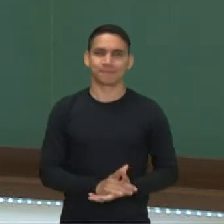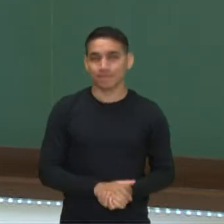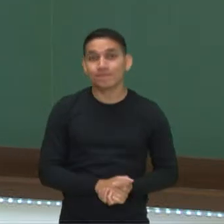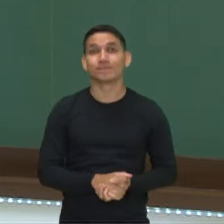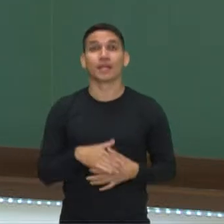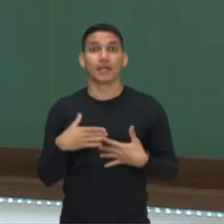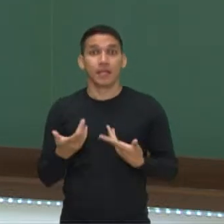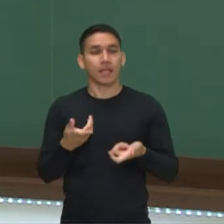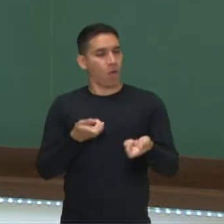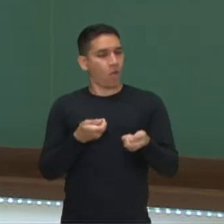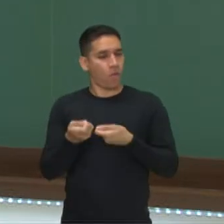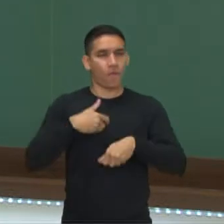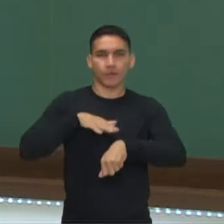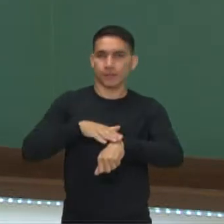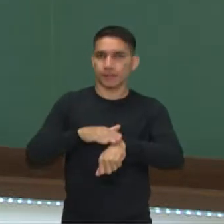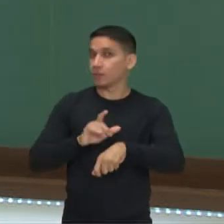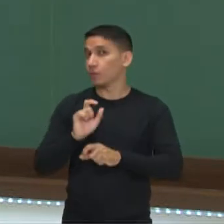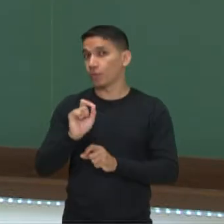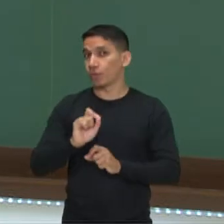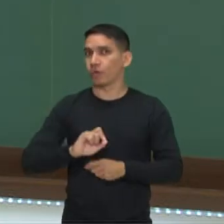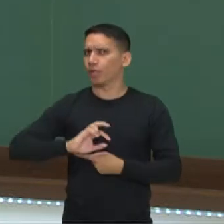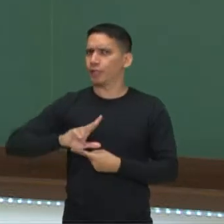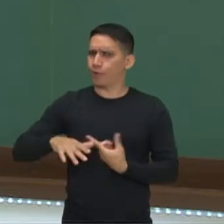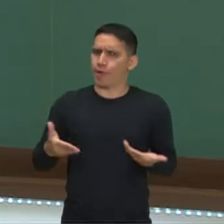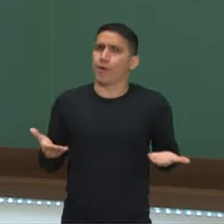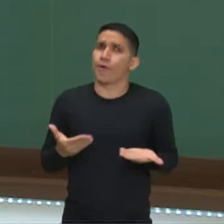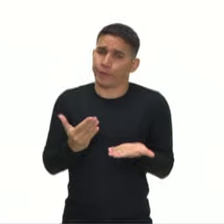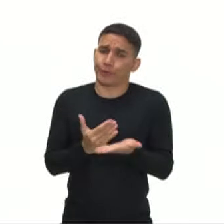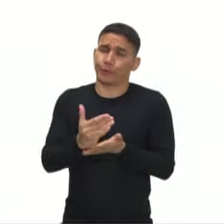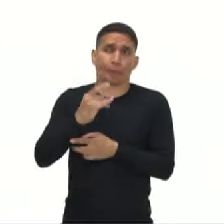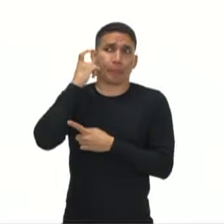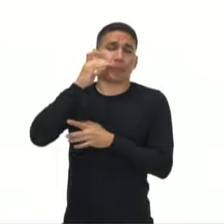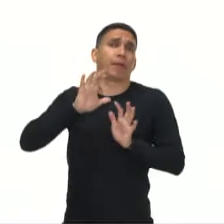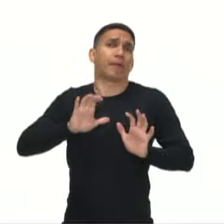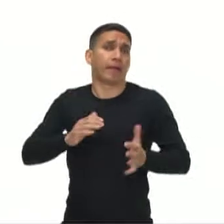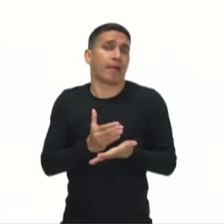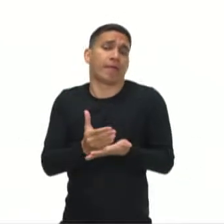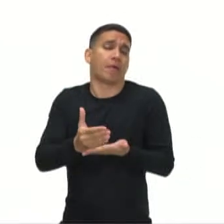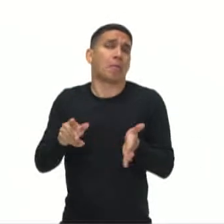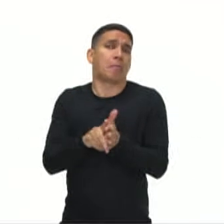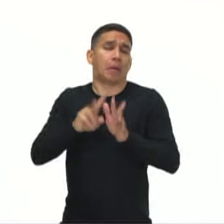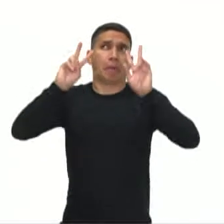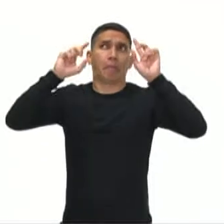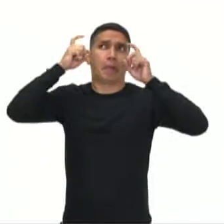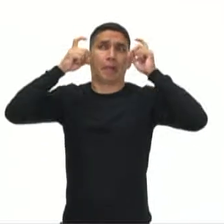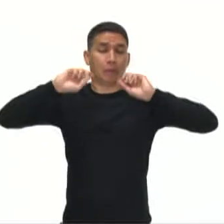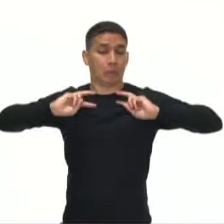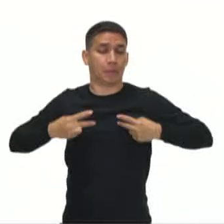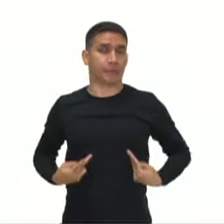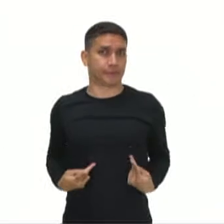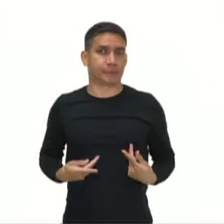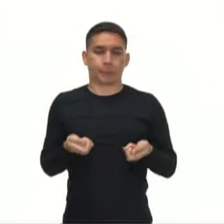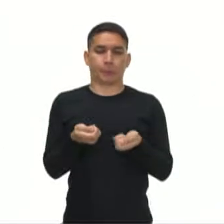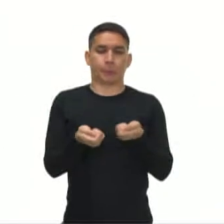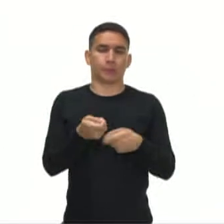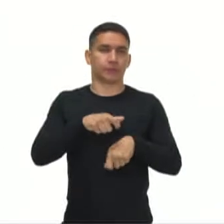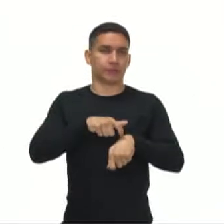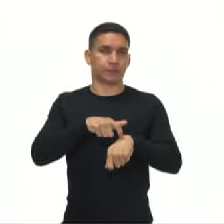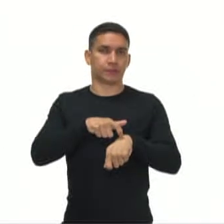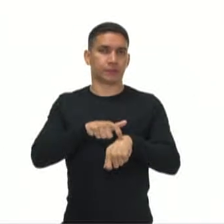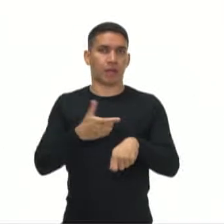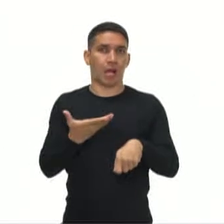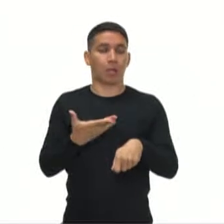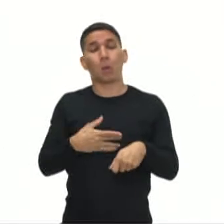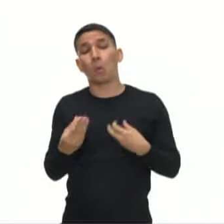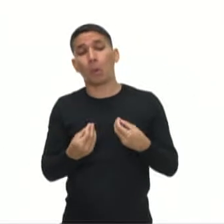esse controle de tempo, pessoal, não é de hoje, é dessa preocupação do ser humano em controlar o tempo, em